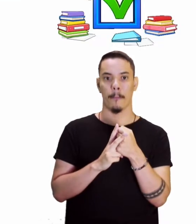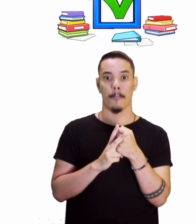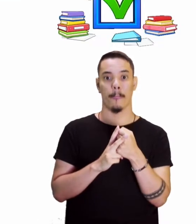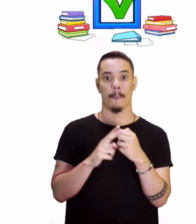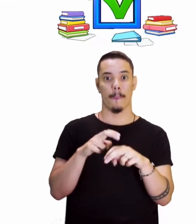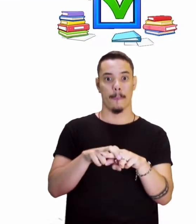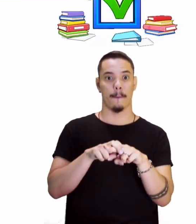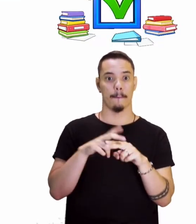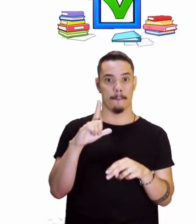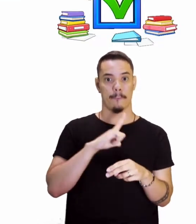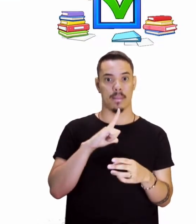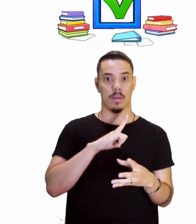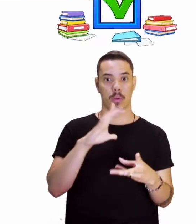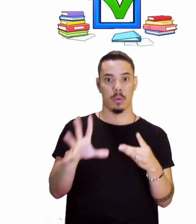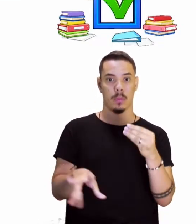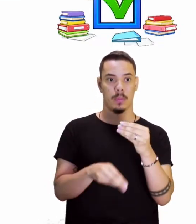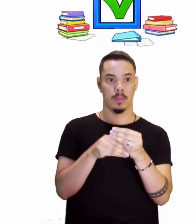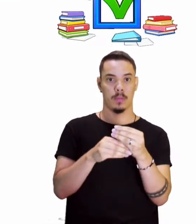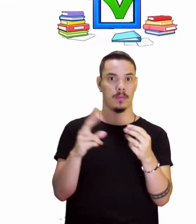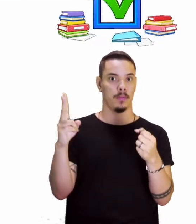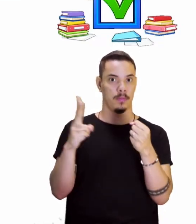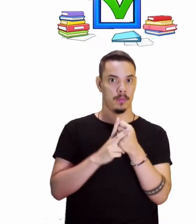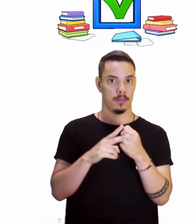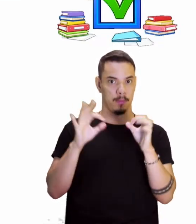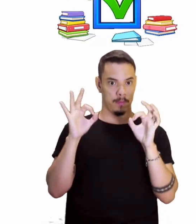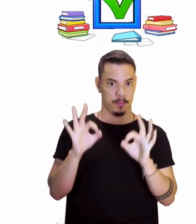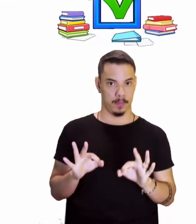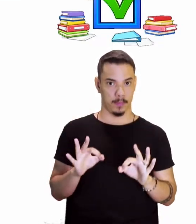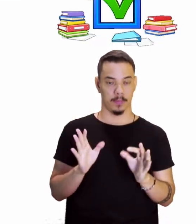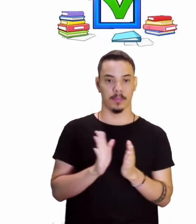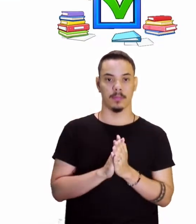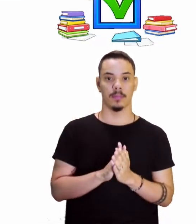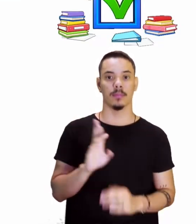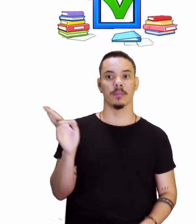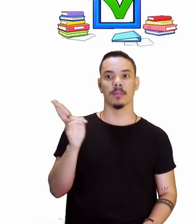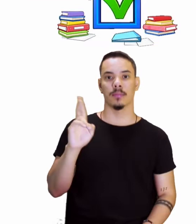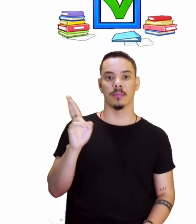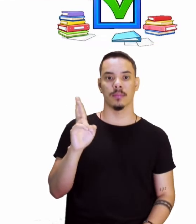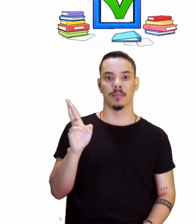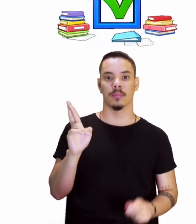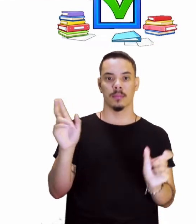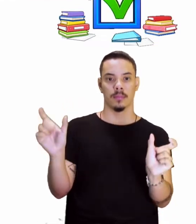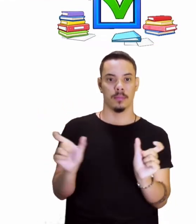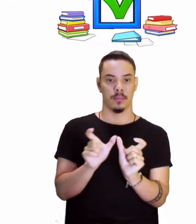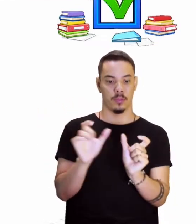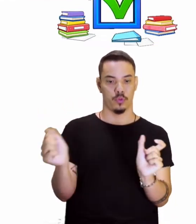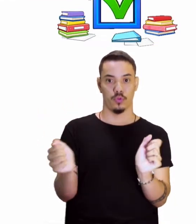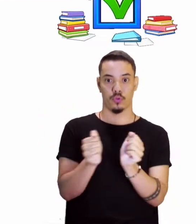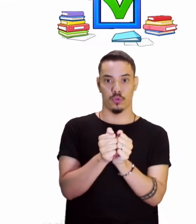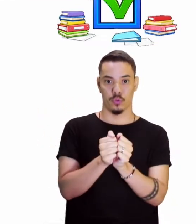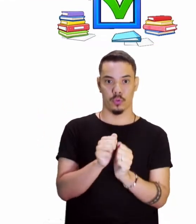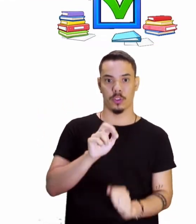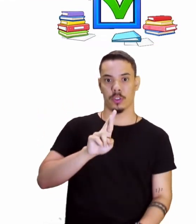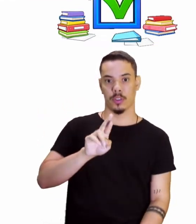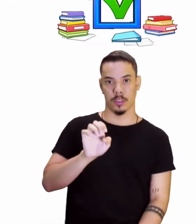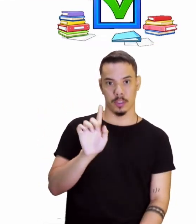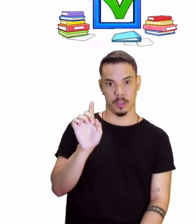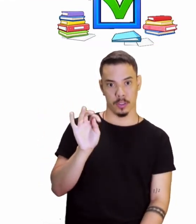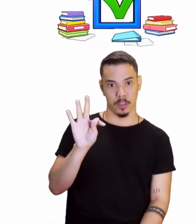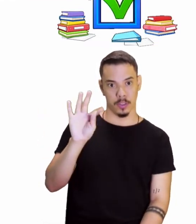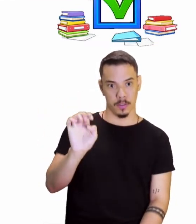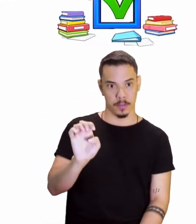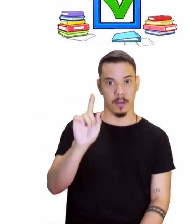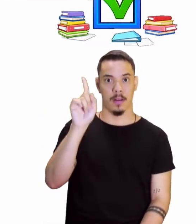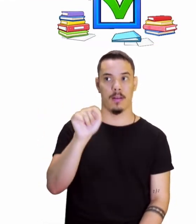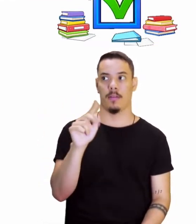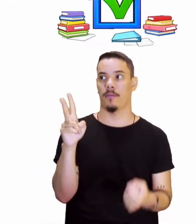estou tendo um complemento verbal, tá certo? Quem é o termo regente? Se eu estou completando o verbo, vai ser quem?